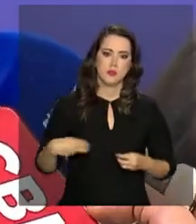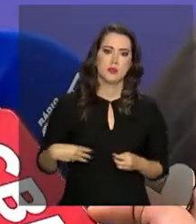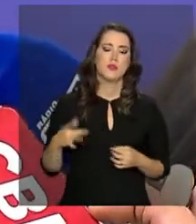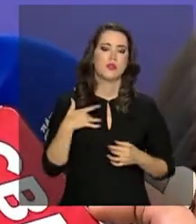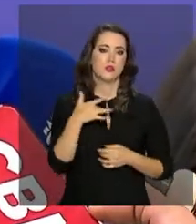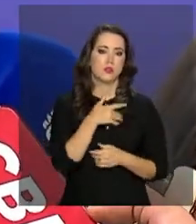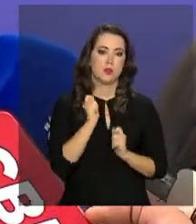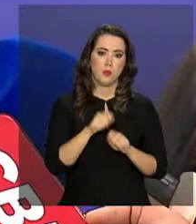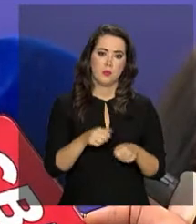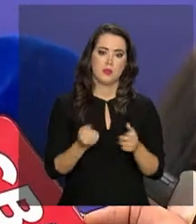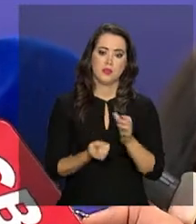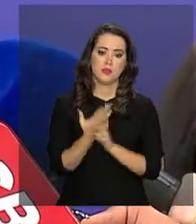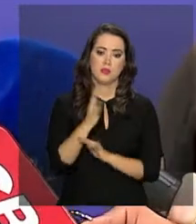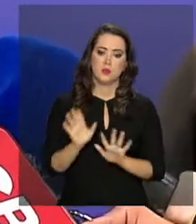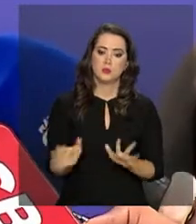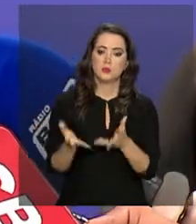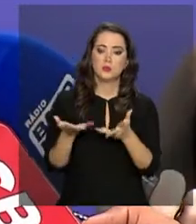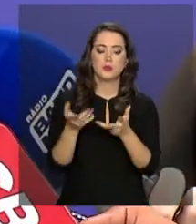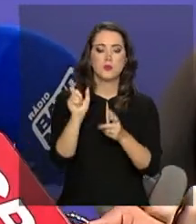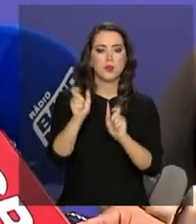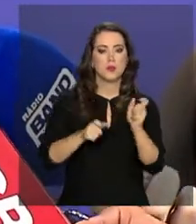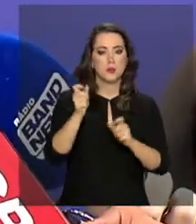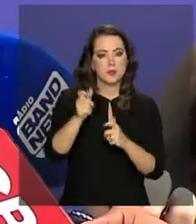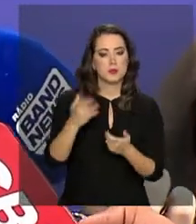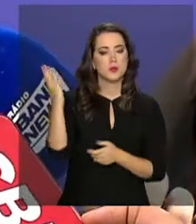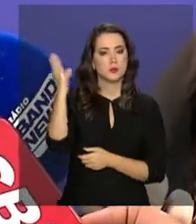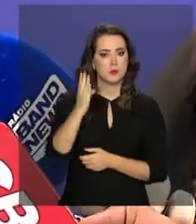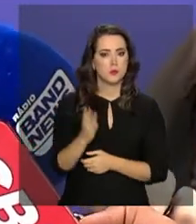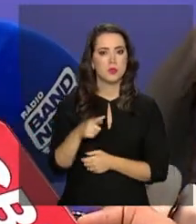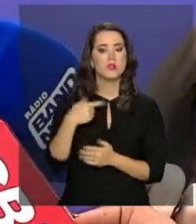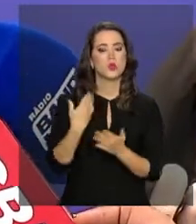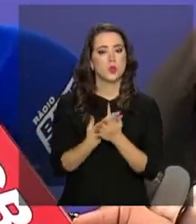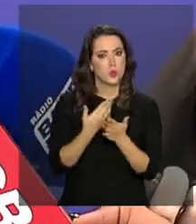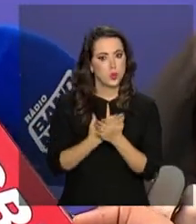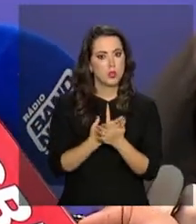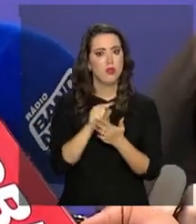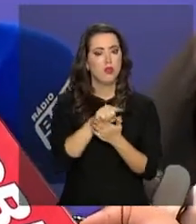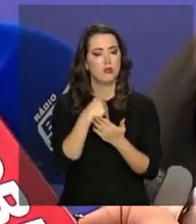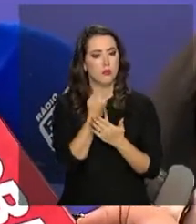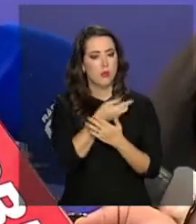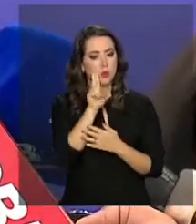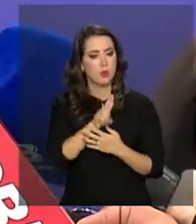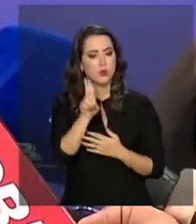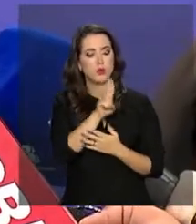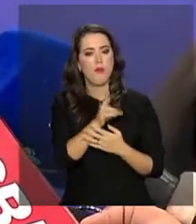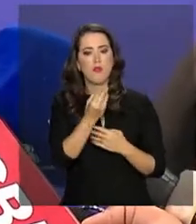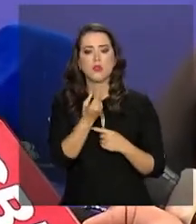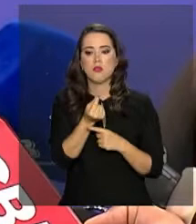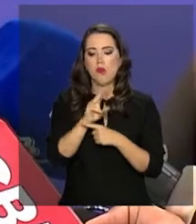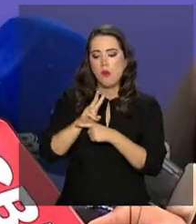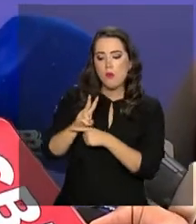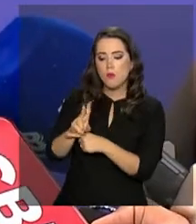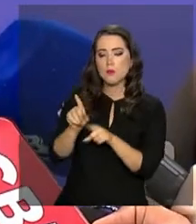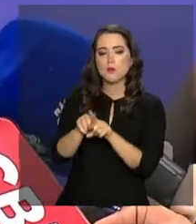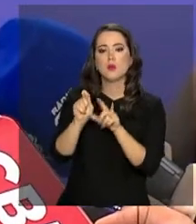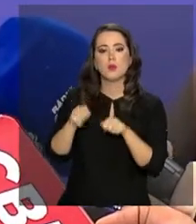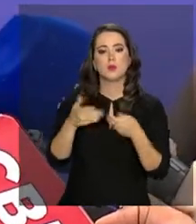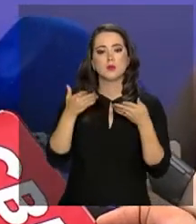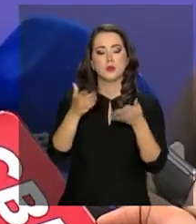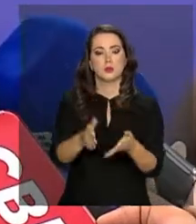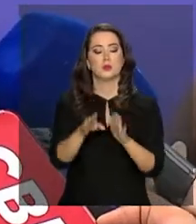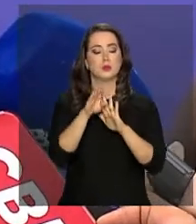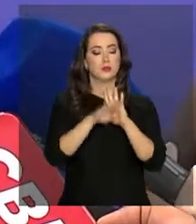possa criar um incentivo para que esses brasileiros que estão estudando nas nossas universidades também possam participar do programa